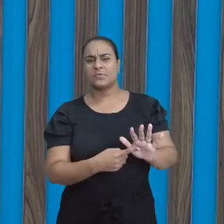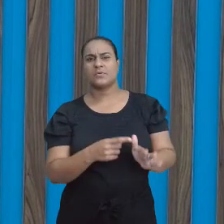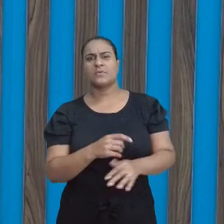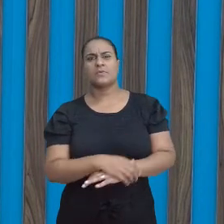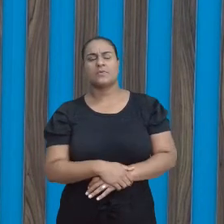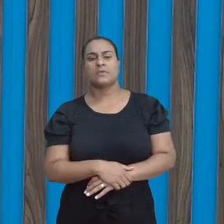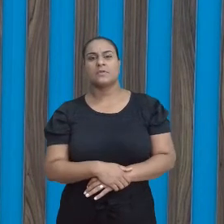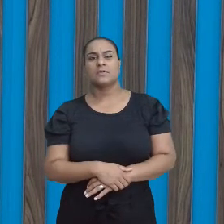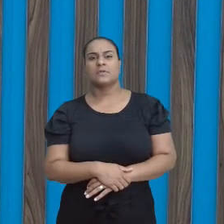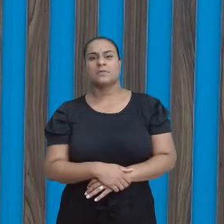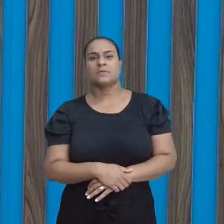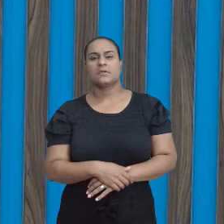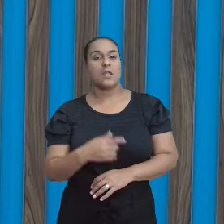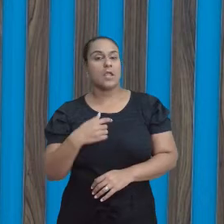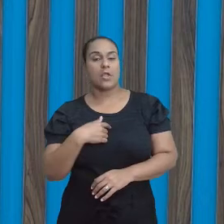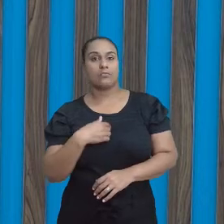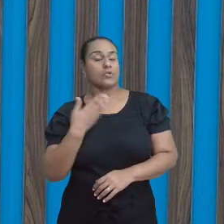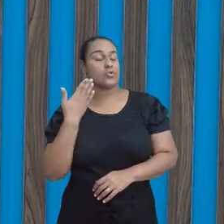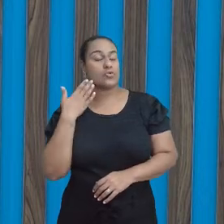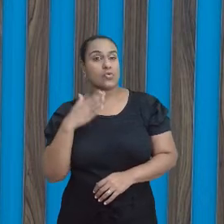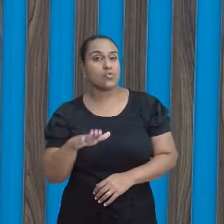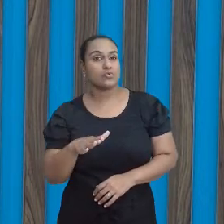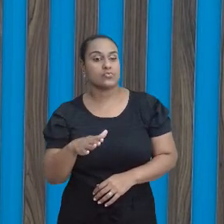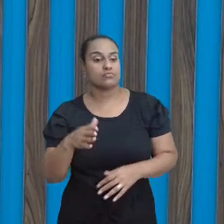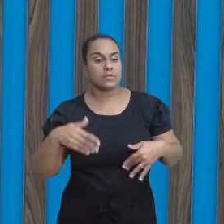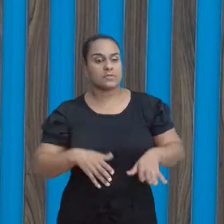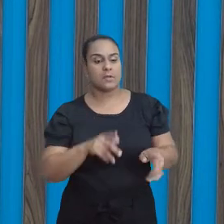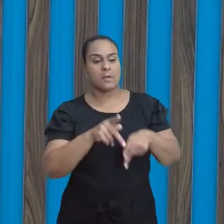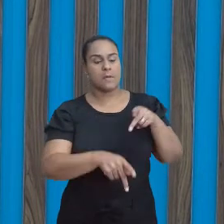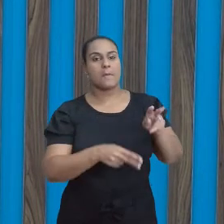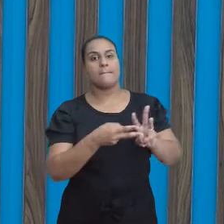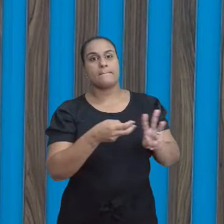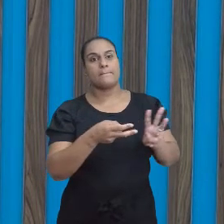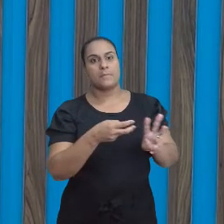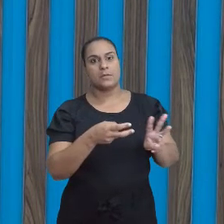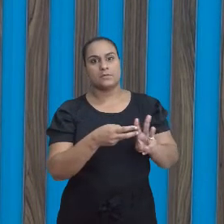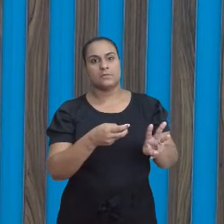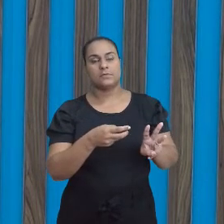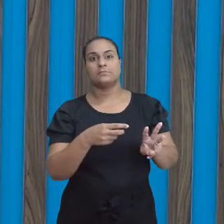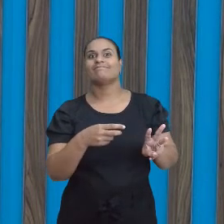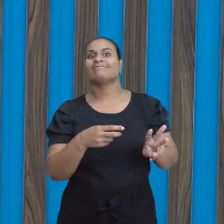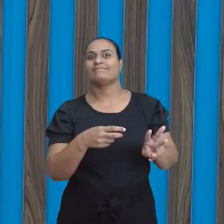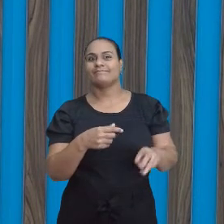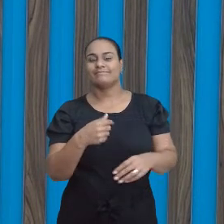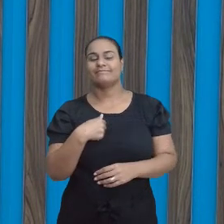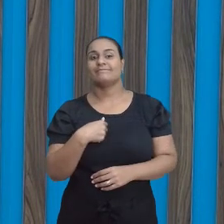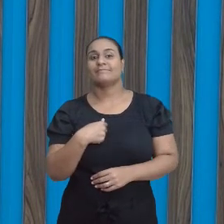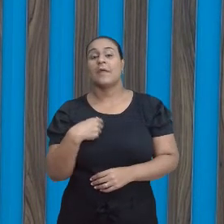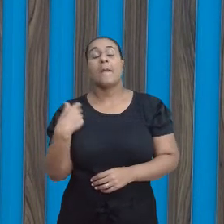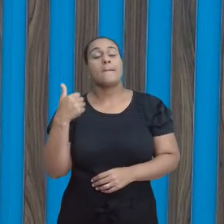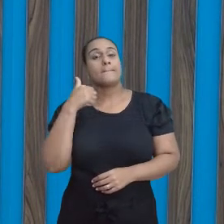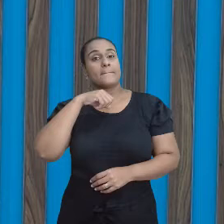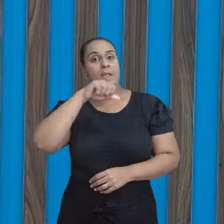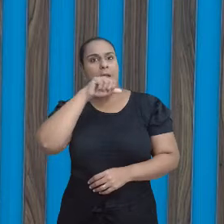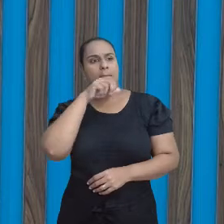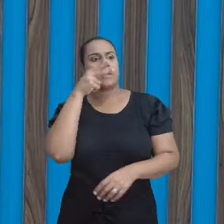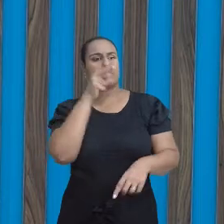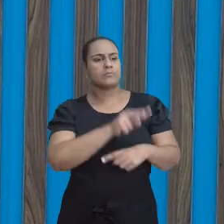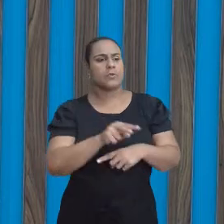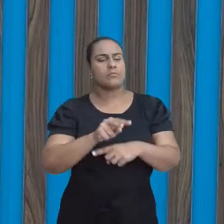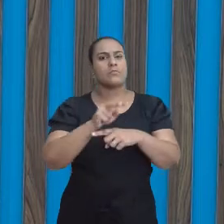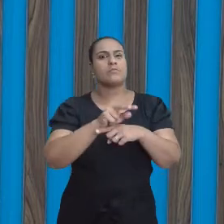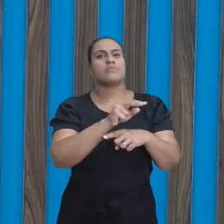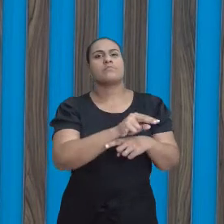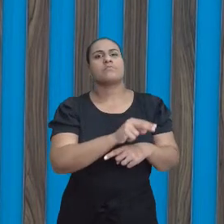Eu não me declaro índio, mas me declaro filho de índio. Minha mãe é Pacanaru, tenho com muito orgulho, ela preservou as tradições dela. E